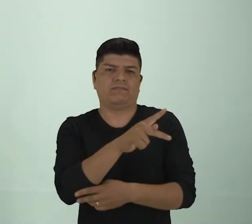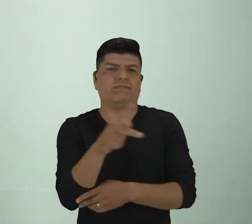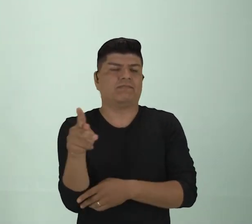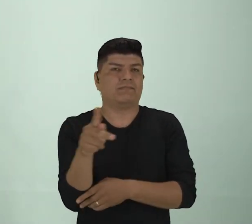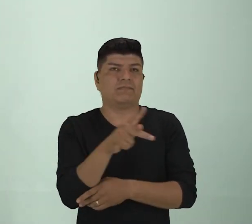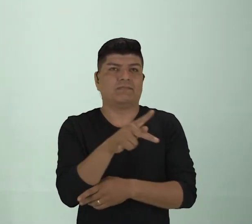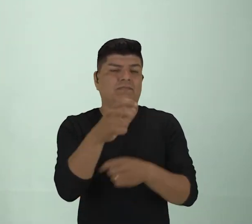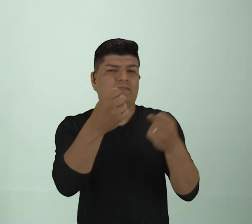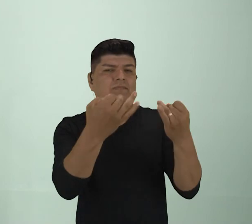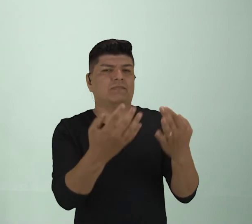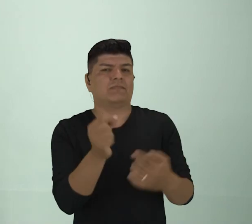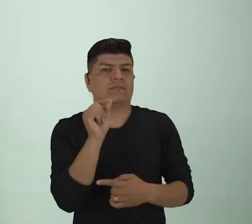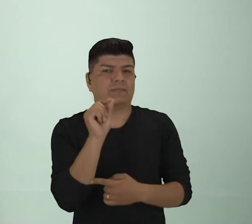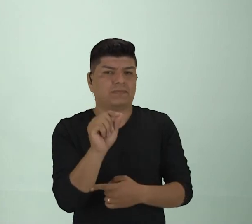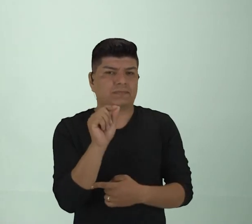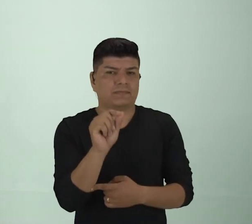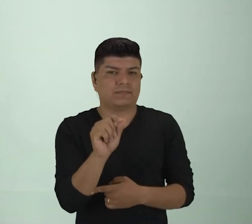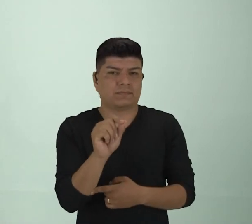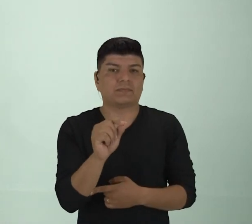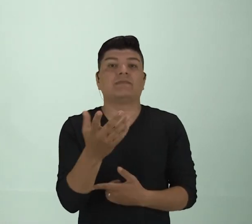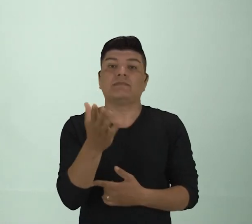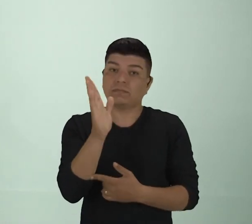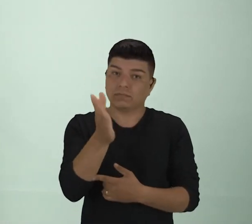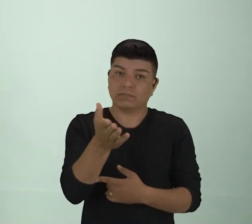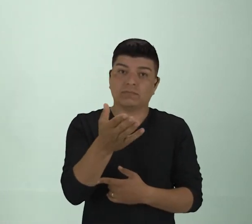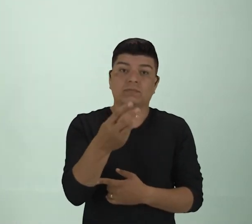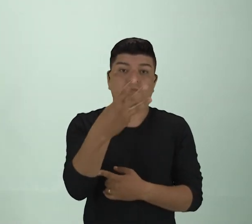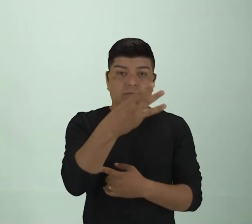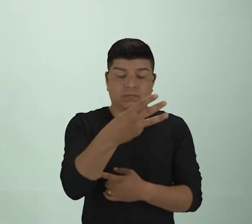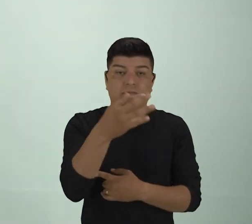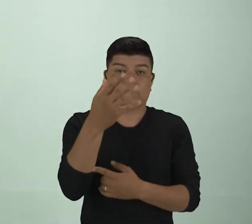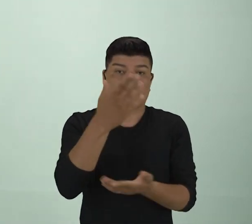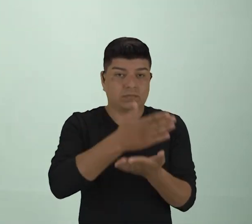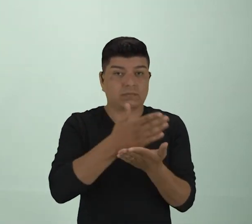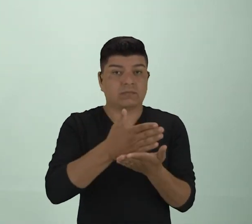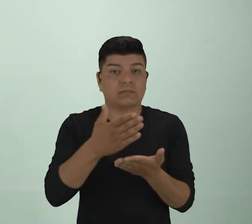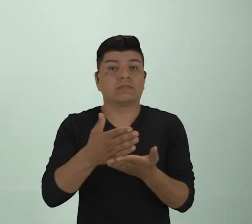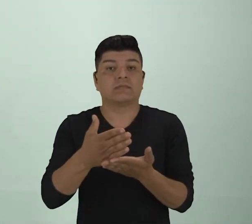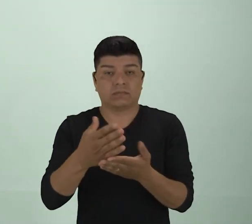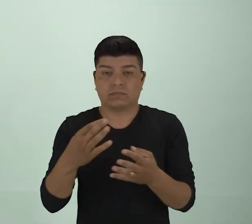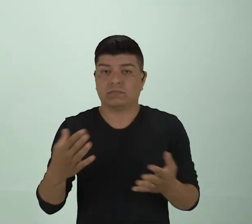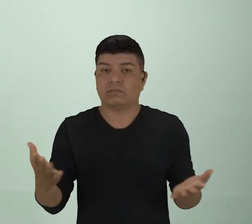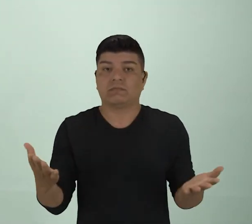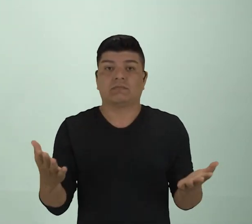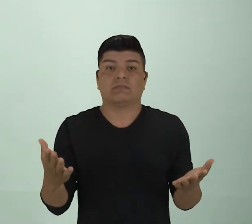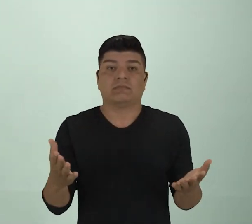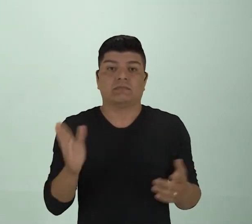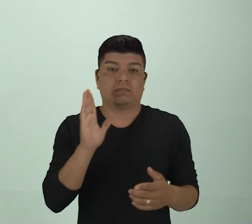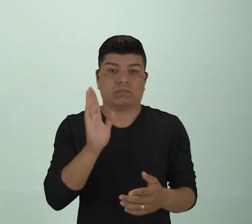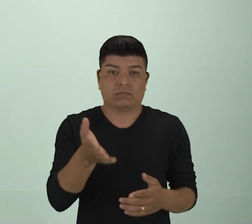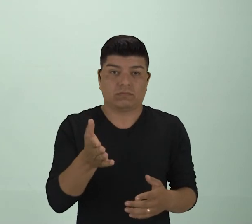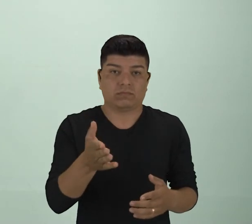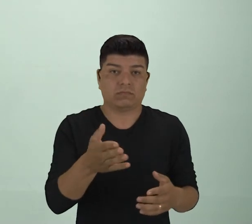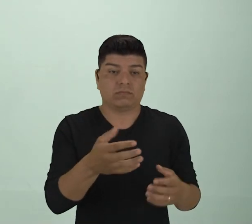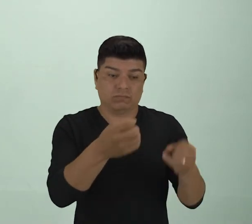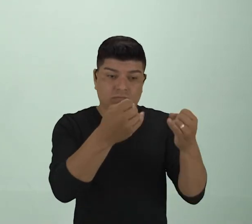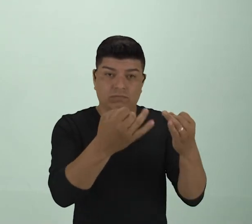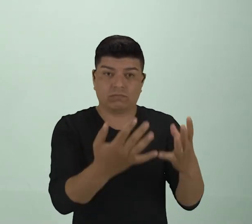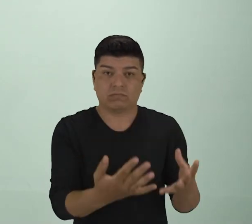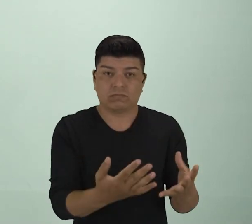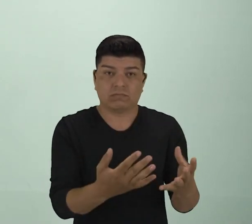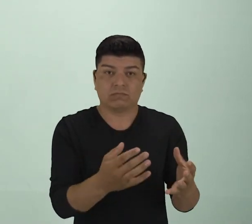diz? Eu não falei ainda há pouco que a terceira ela vem totalmente embasada nos viés